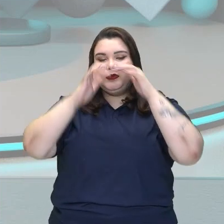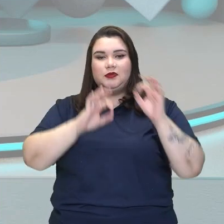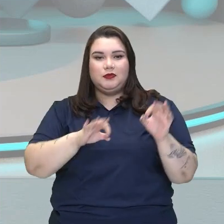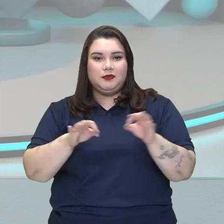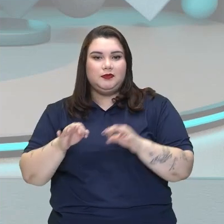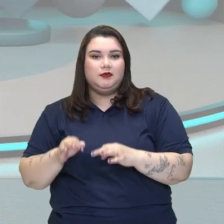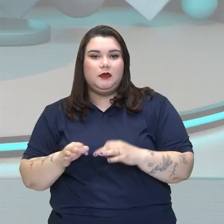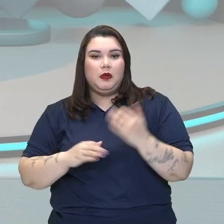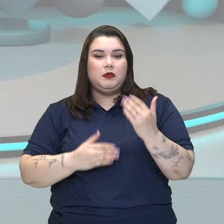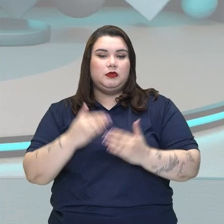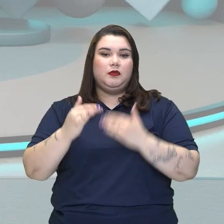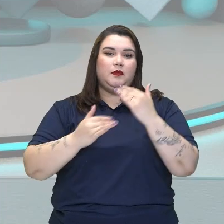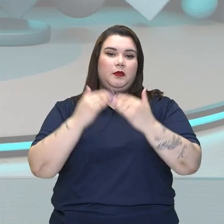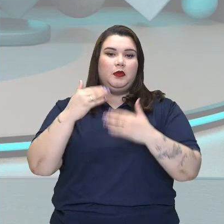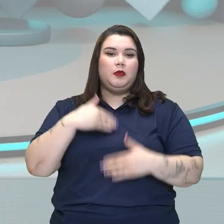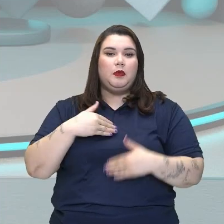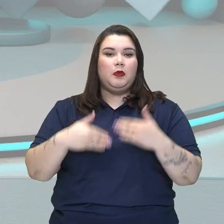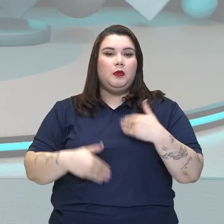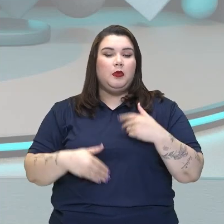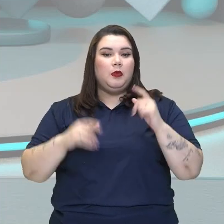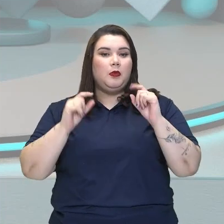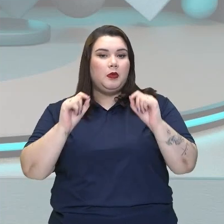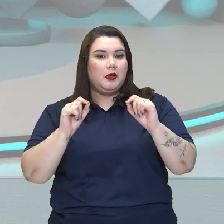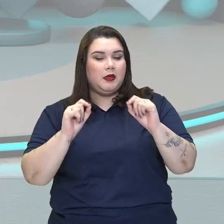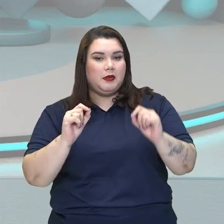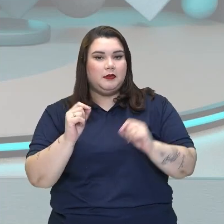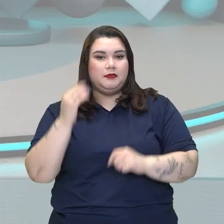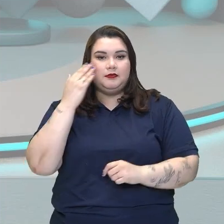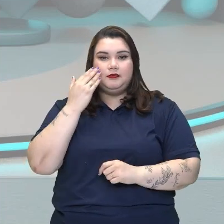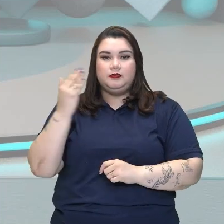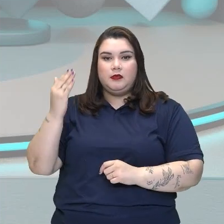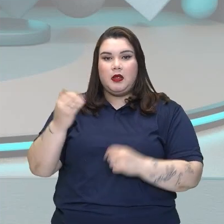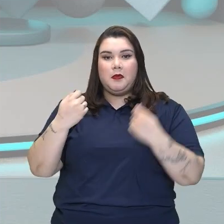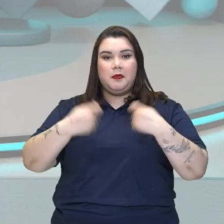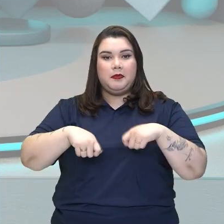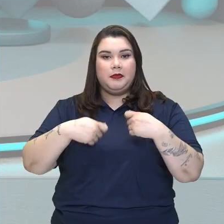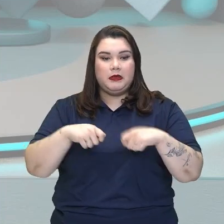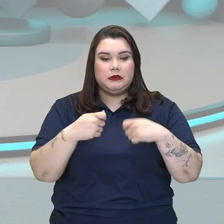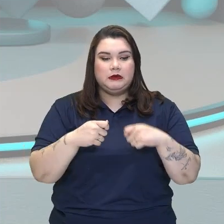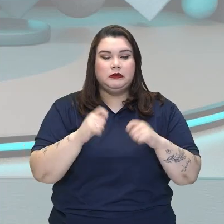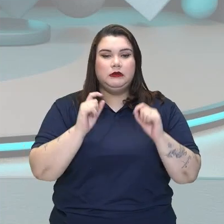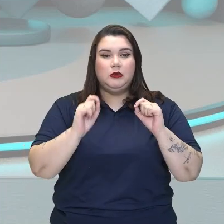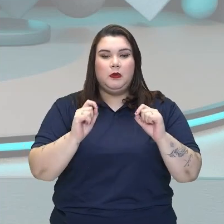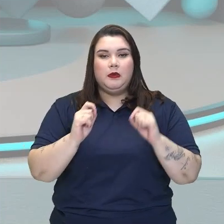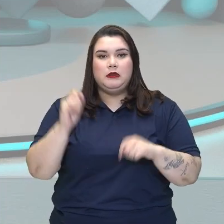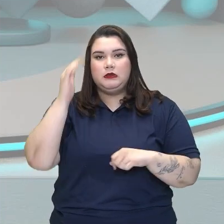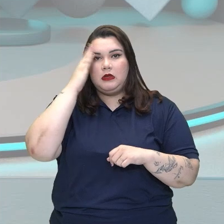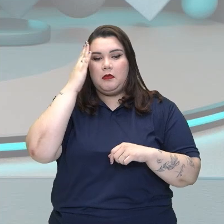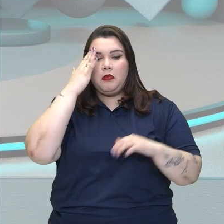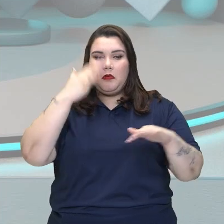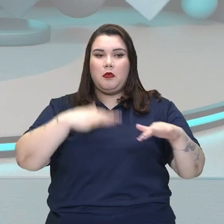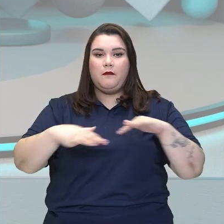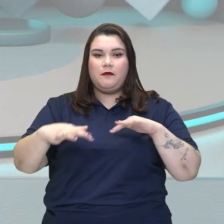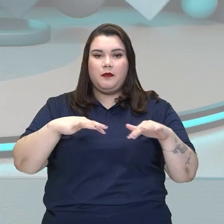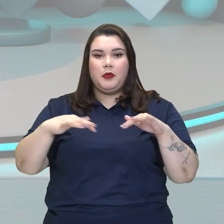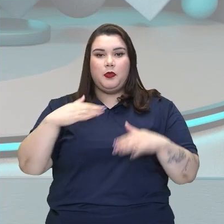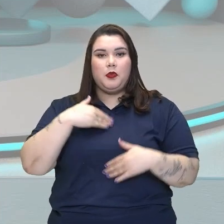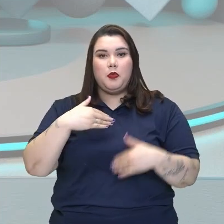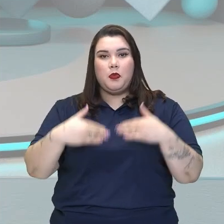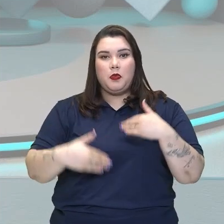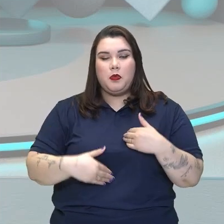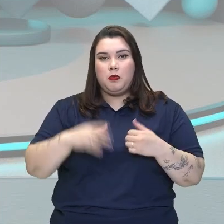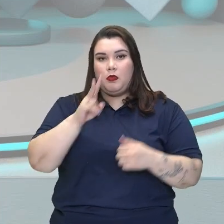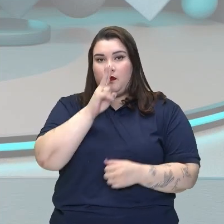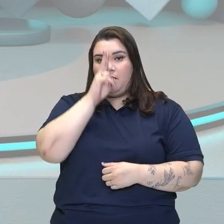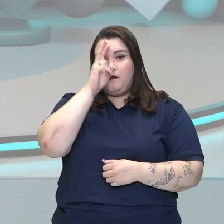O desenvolvimento físico, está aí, ó, é um deles. Ao exigir a coordenação motora, força,